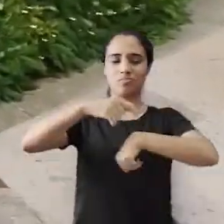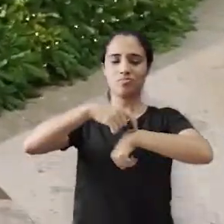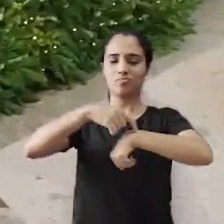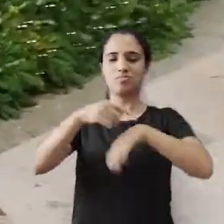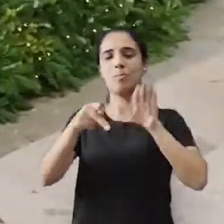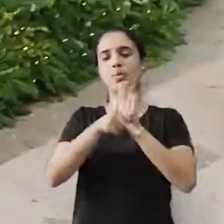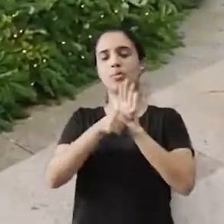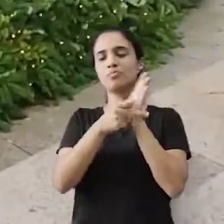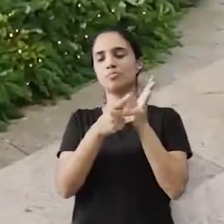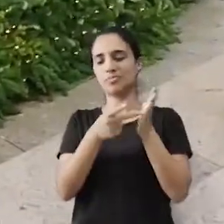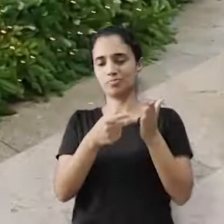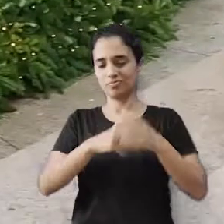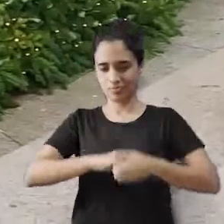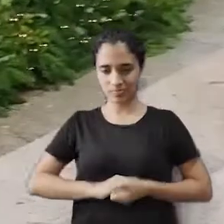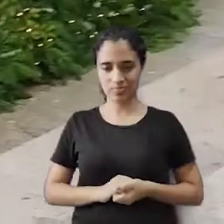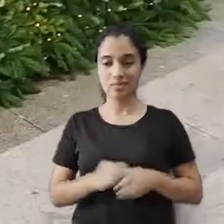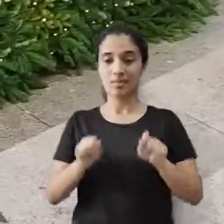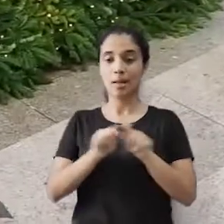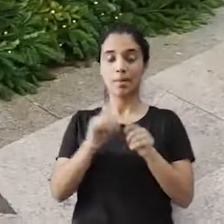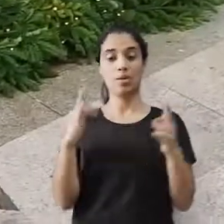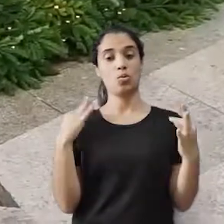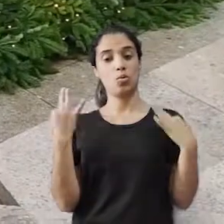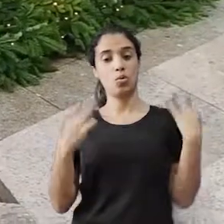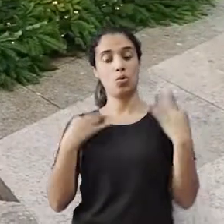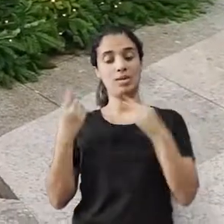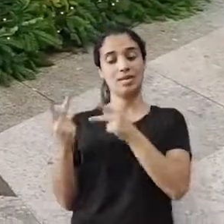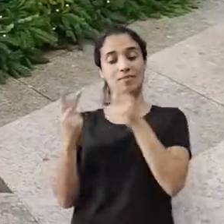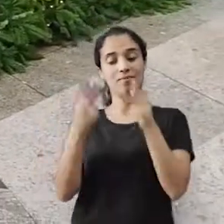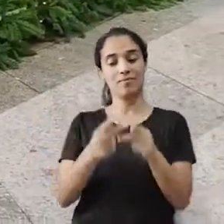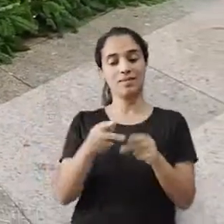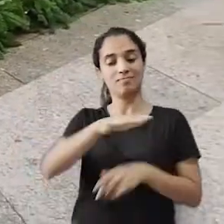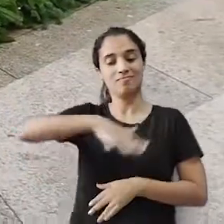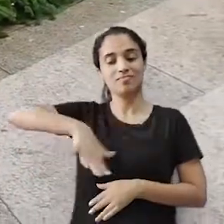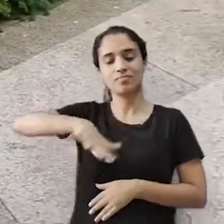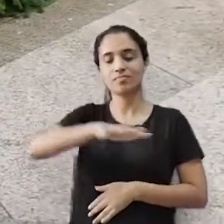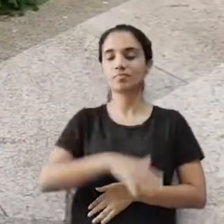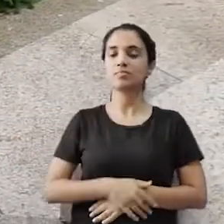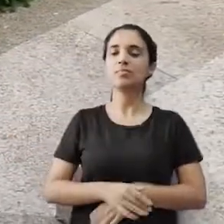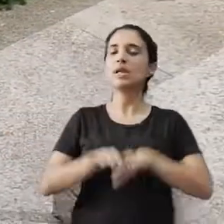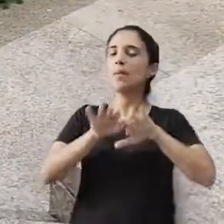mais visitados, né, pelos turistas. Tem também